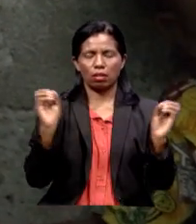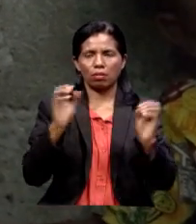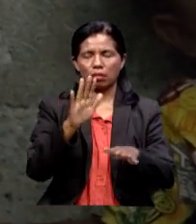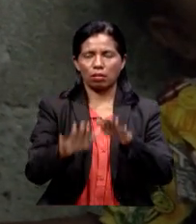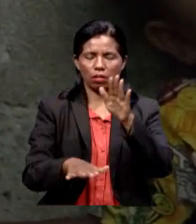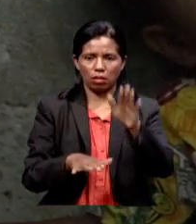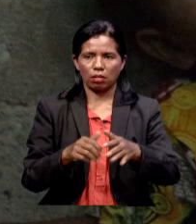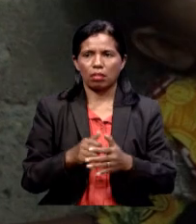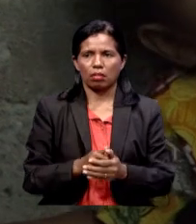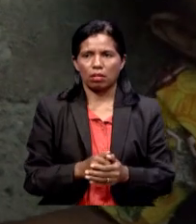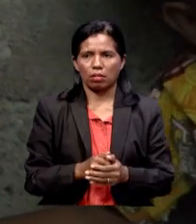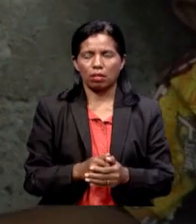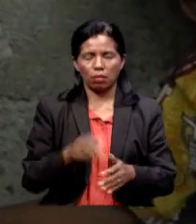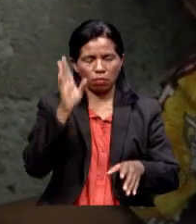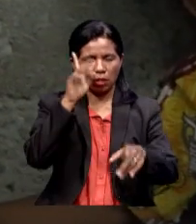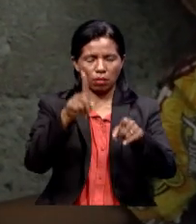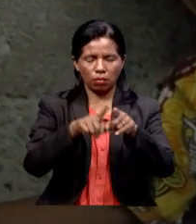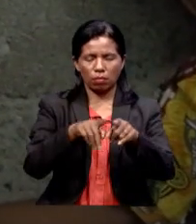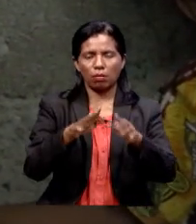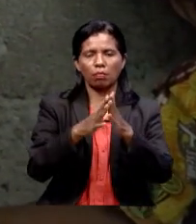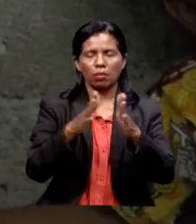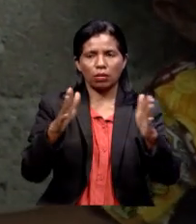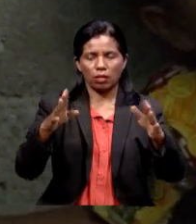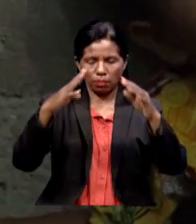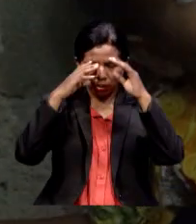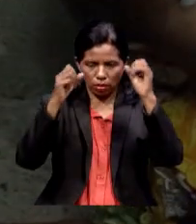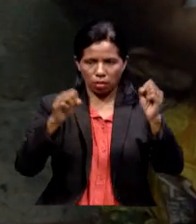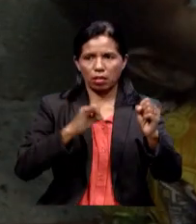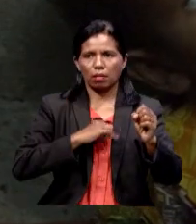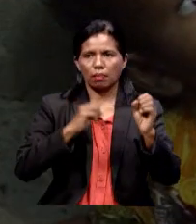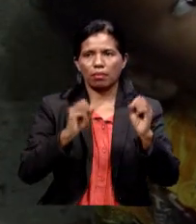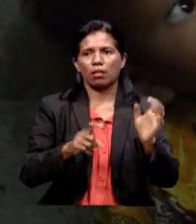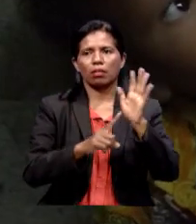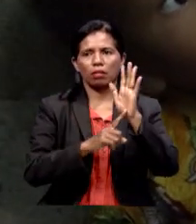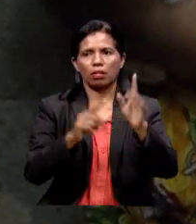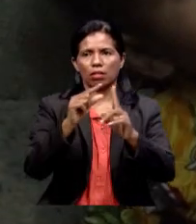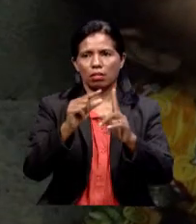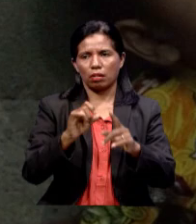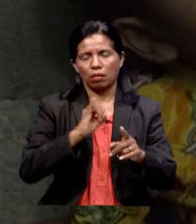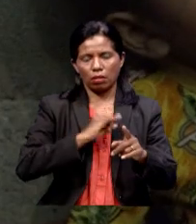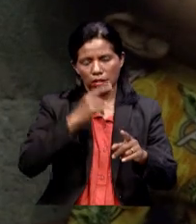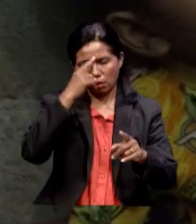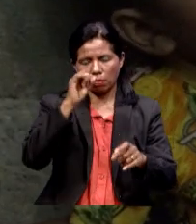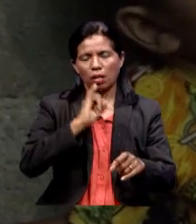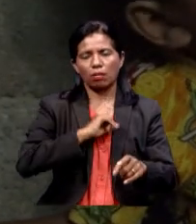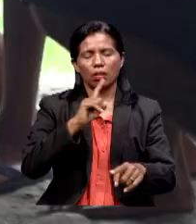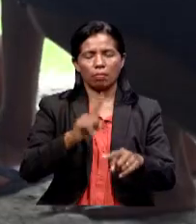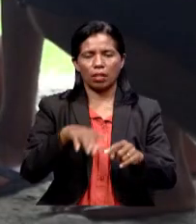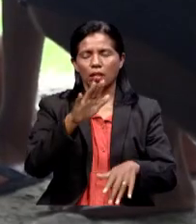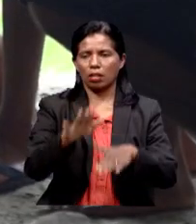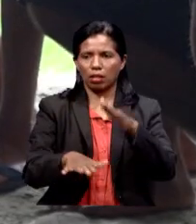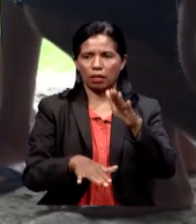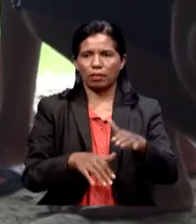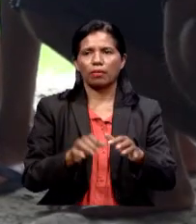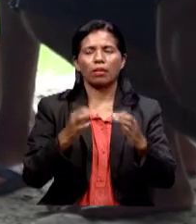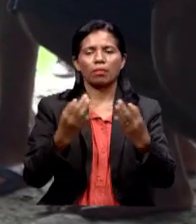kau wa mau buat sih hau abo presiden sih hau bela fato hau ni lepun buat tambah hau lau la dia tambah iha ne. Família